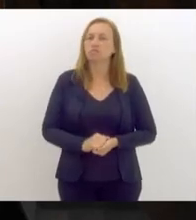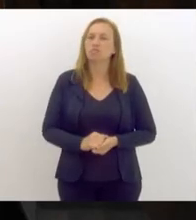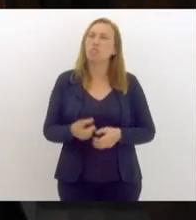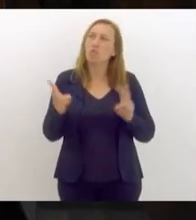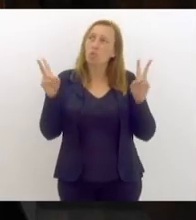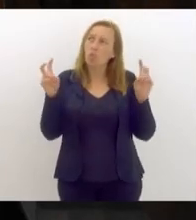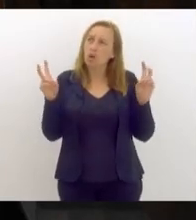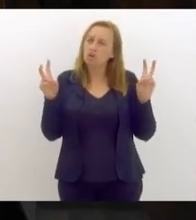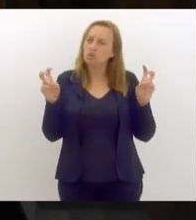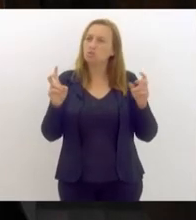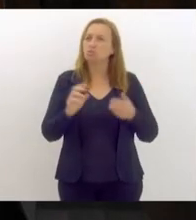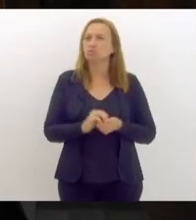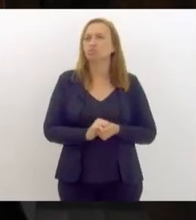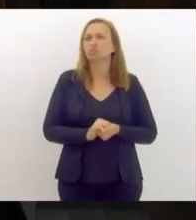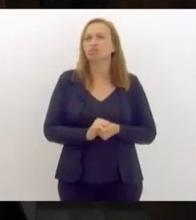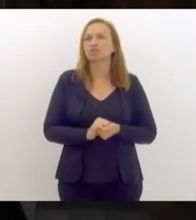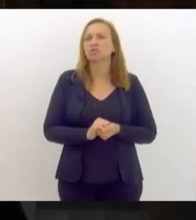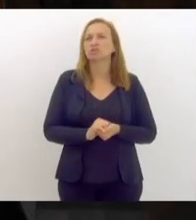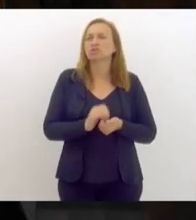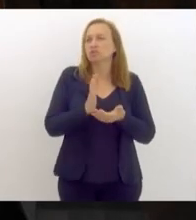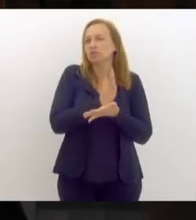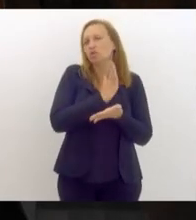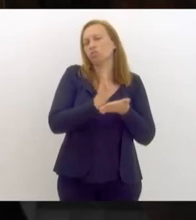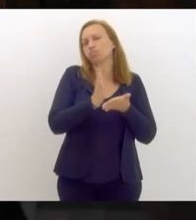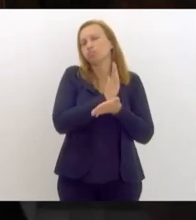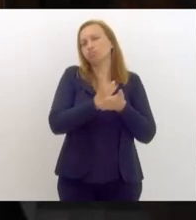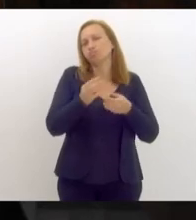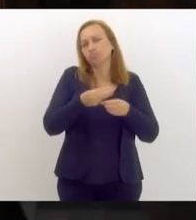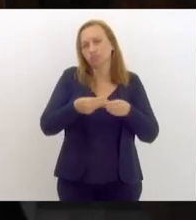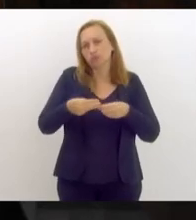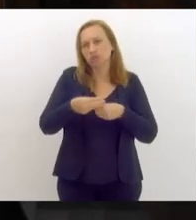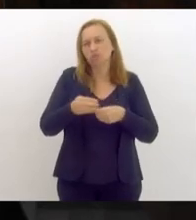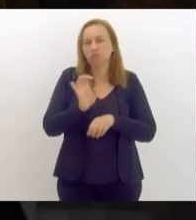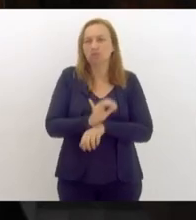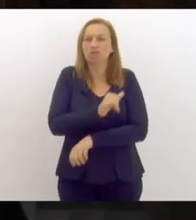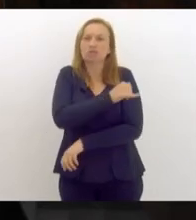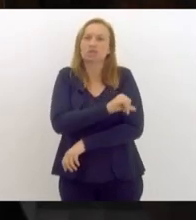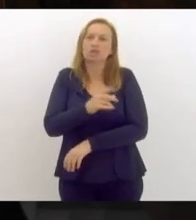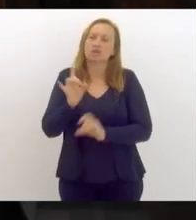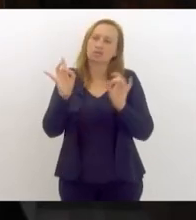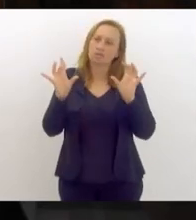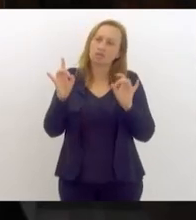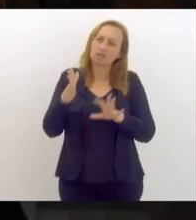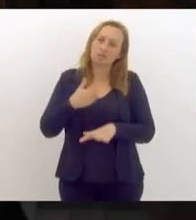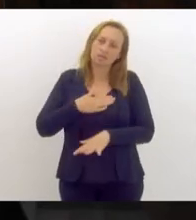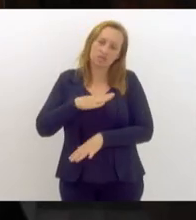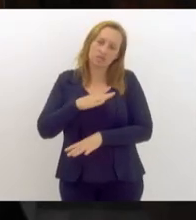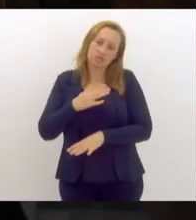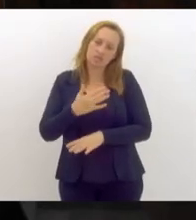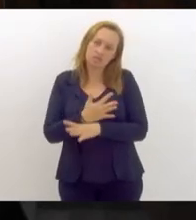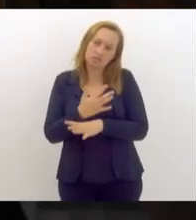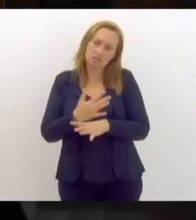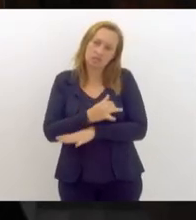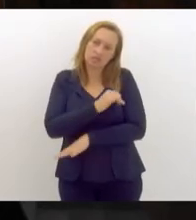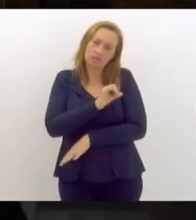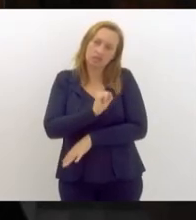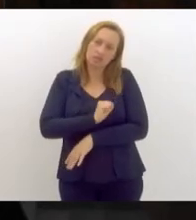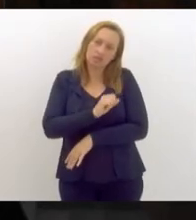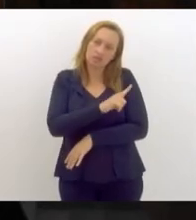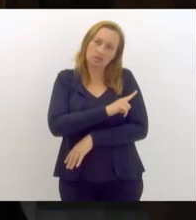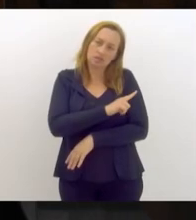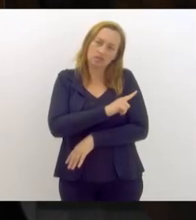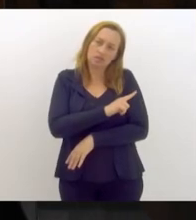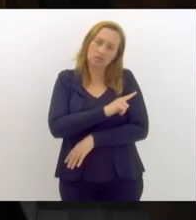questão que envolve alguns municípios do Estado do Rio de Janeiro em especial a minha cidade de São Gonçalo que é questão da divisão